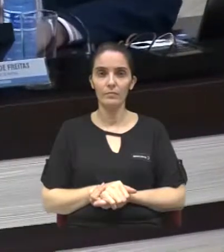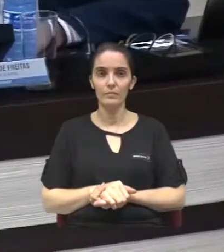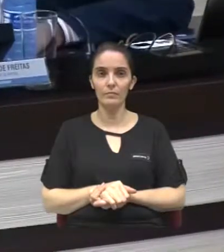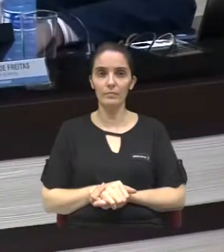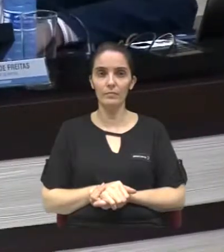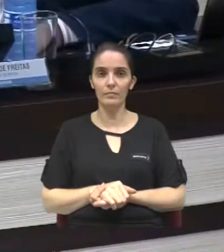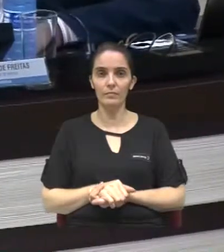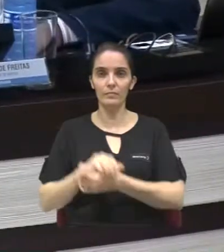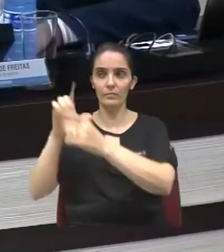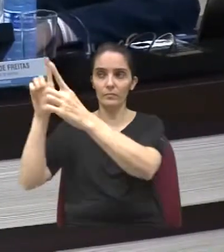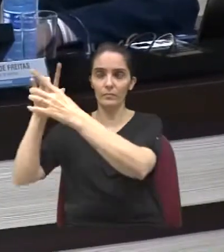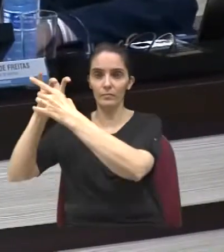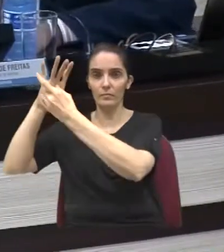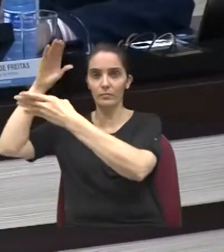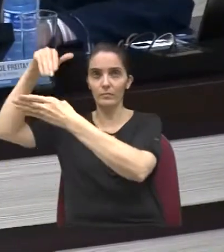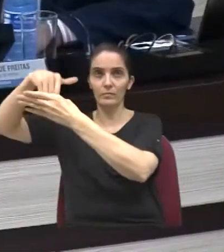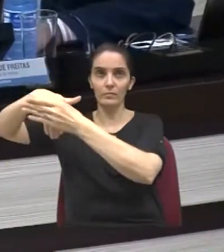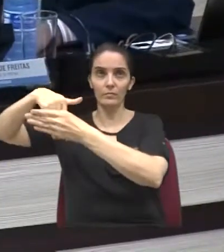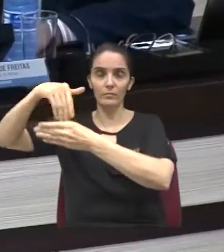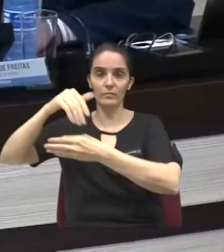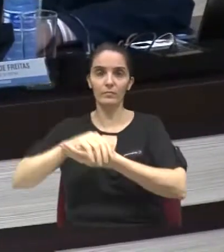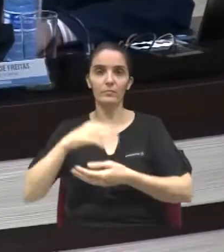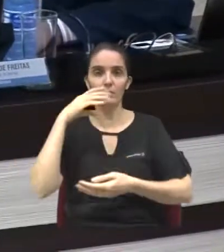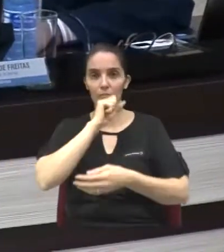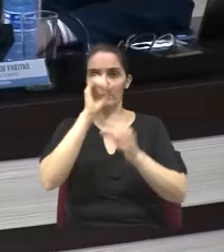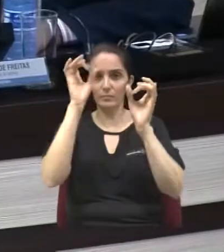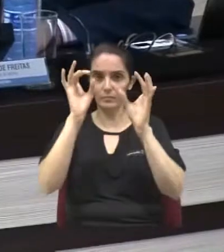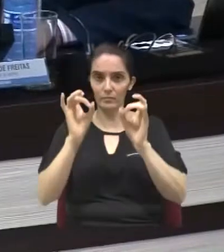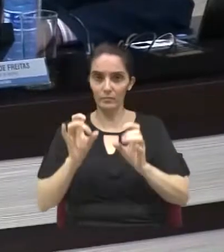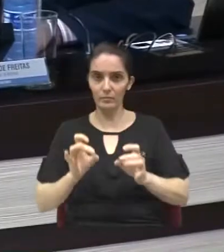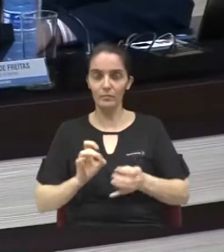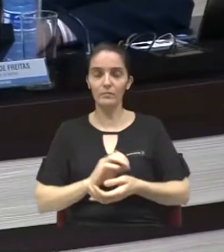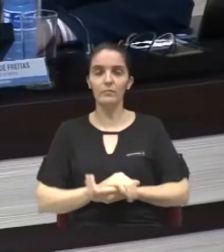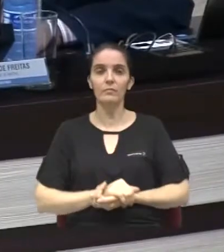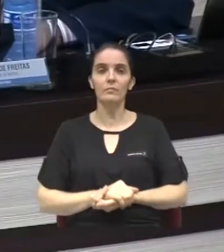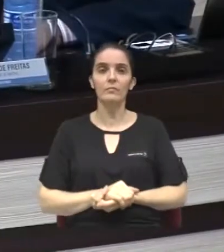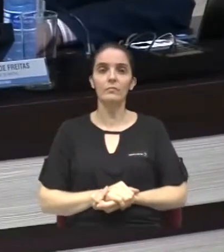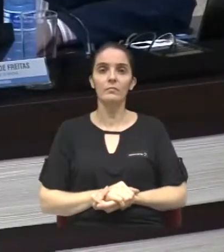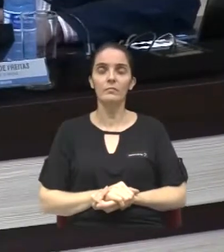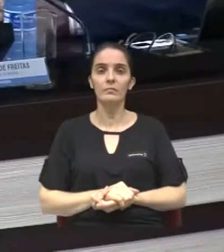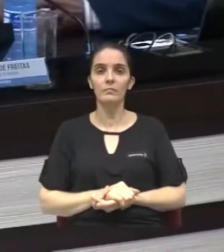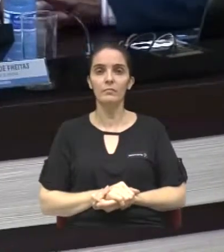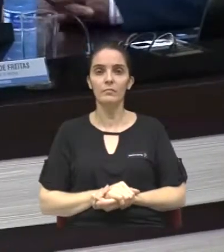O painel está aberto para votação do regime de urgência.